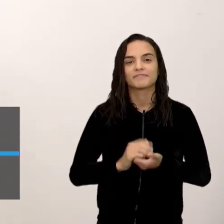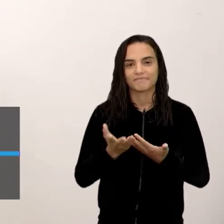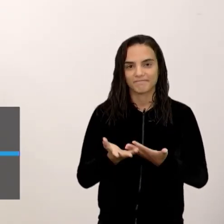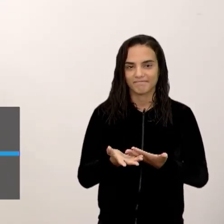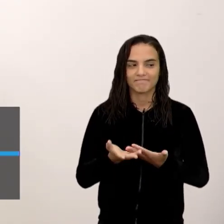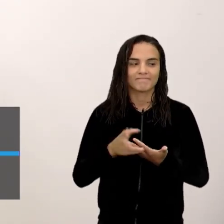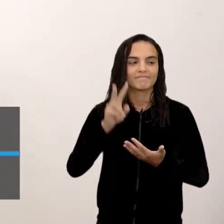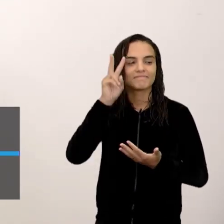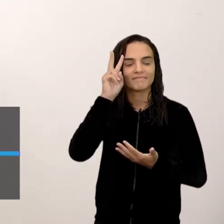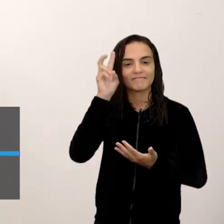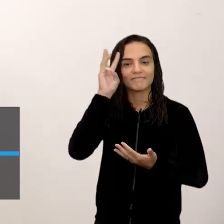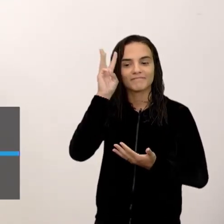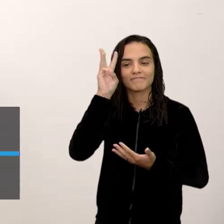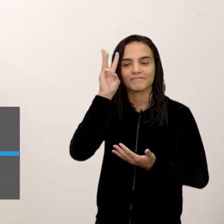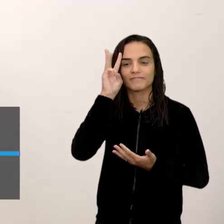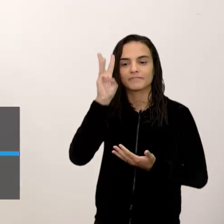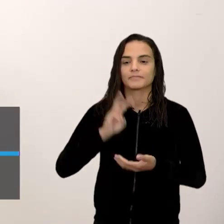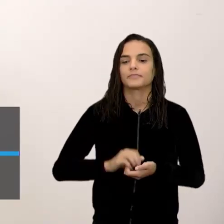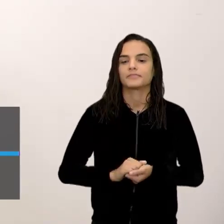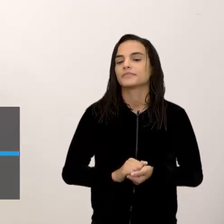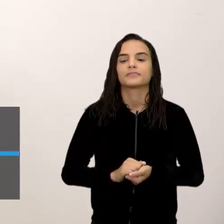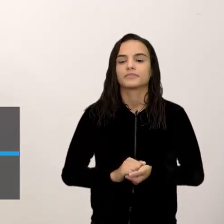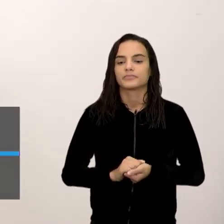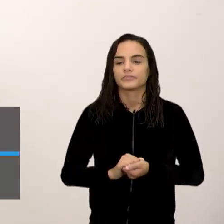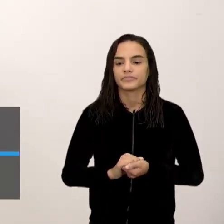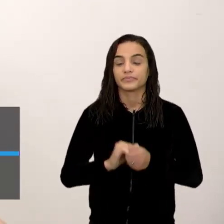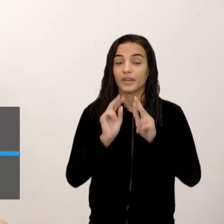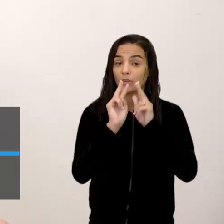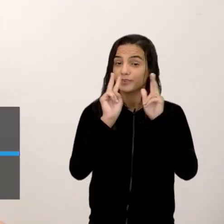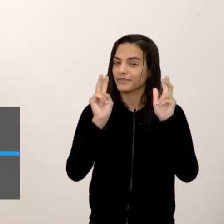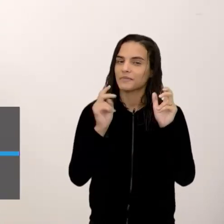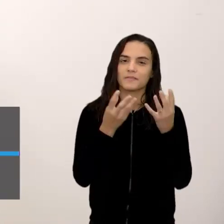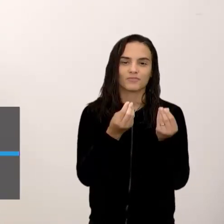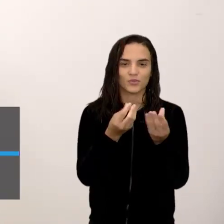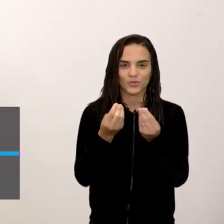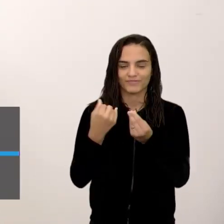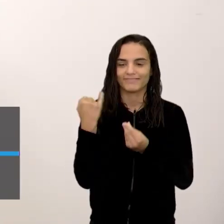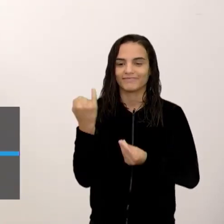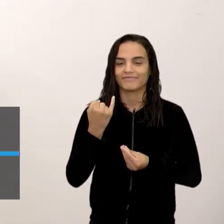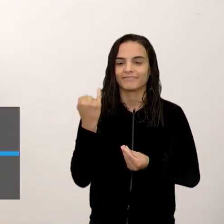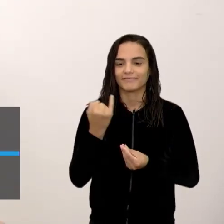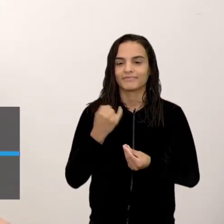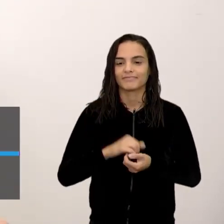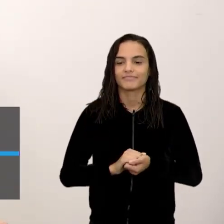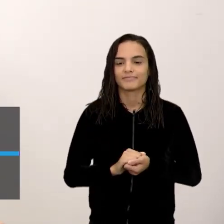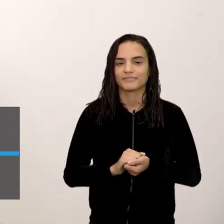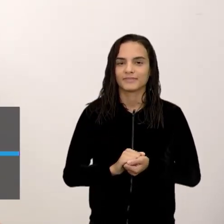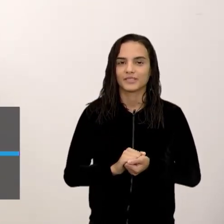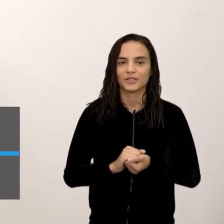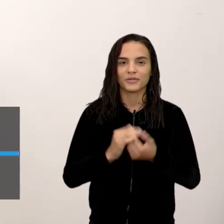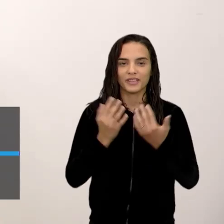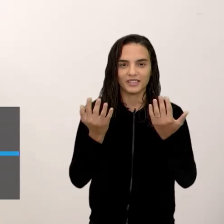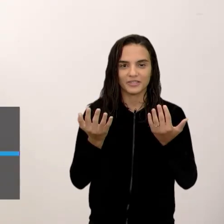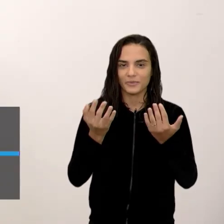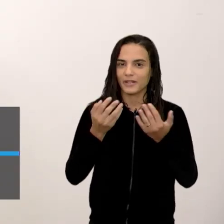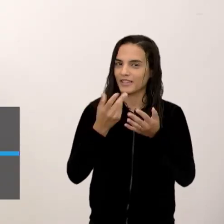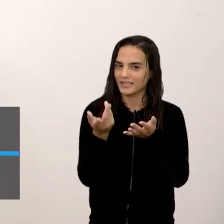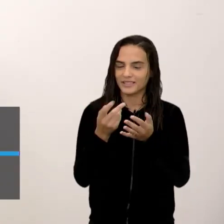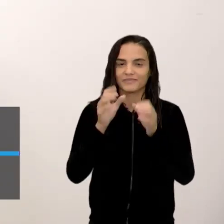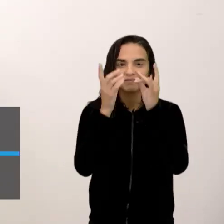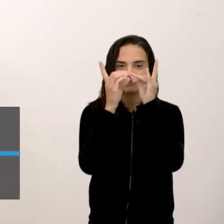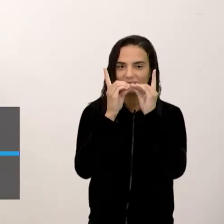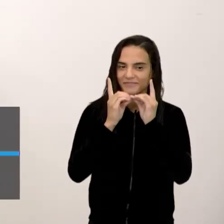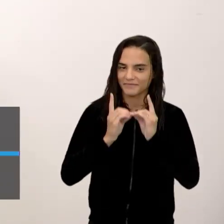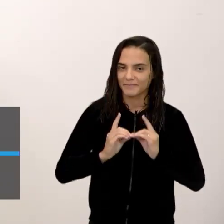na manhã dessa terça-feira. Hoje vamos trazer um tema bastante importante, que é o tema da deficiência física e